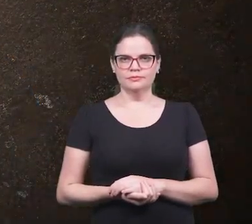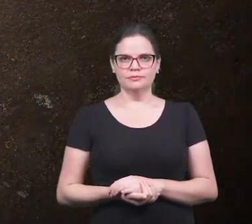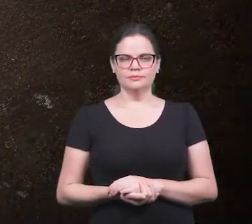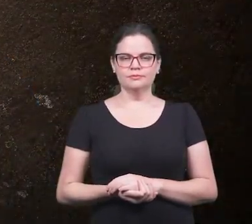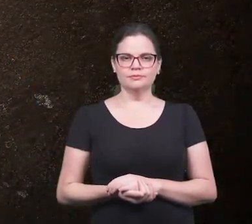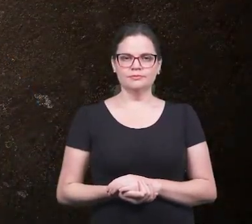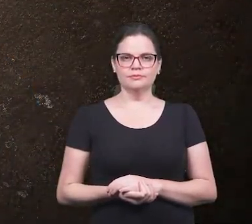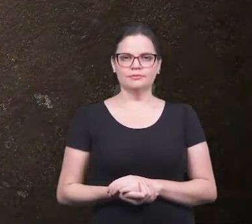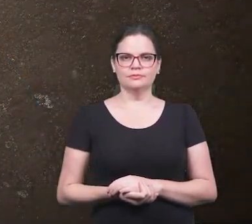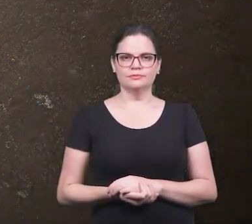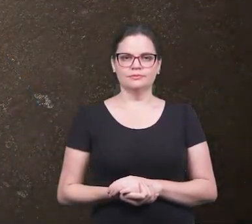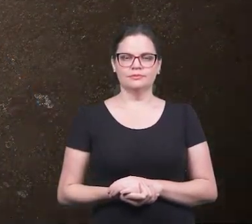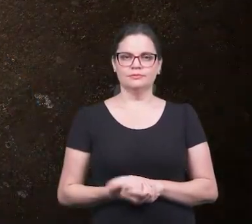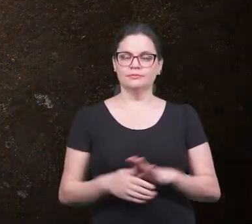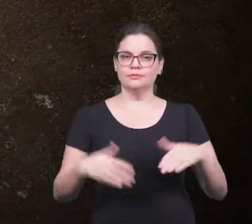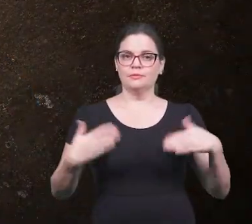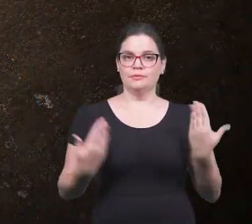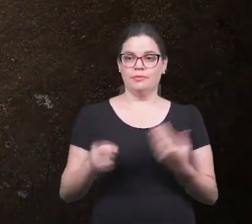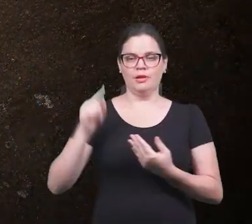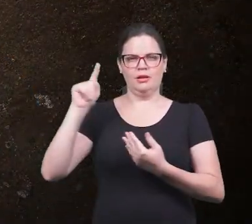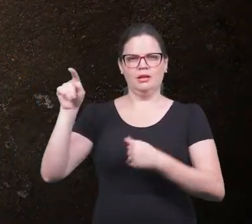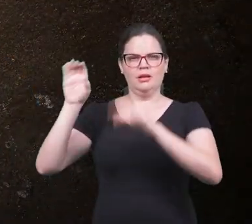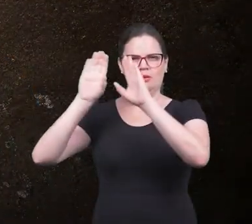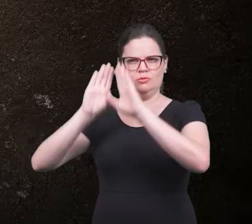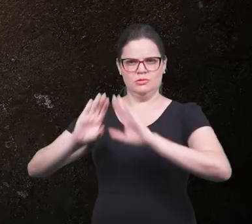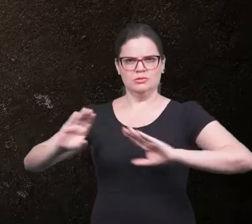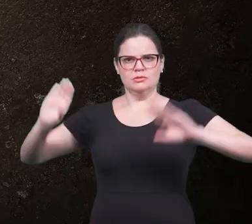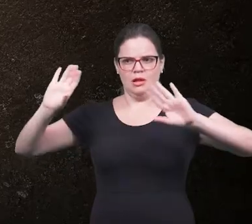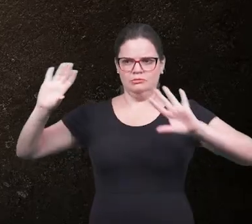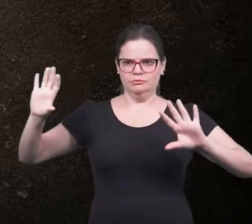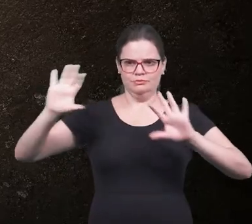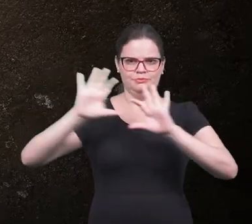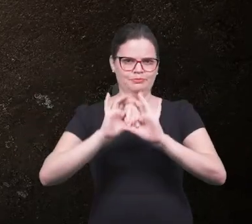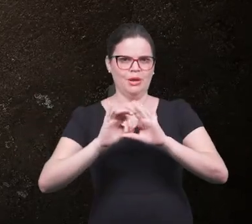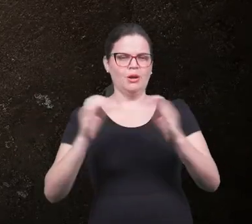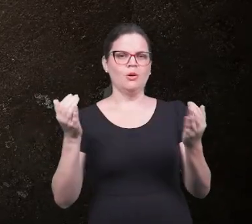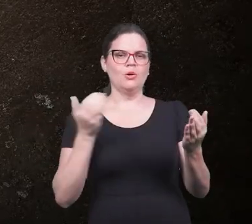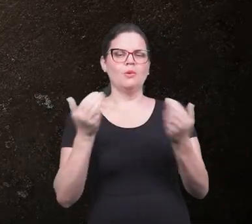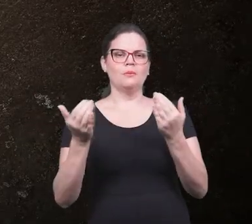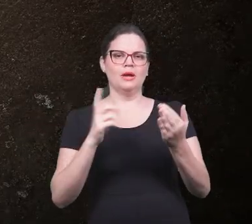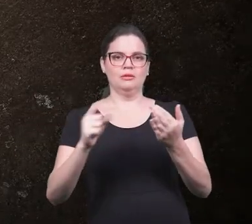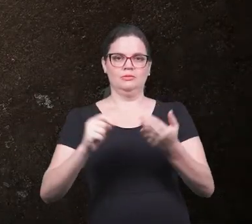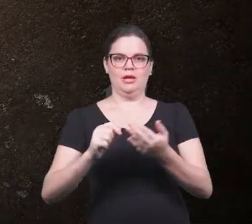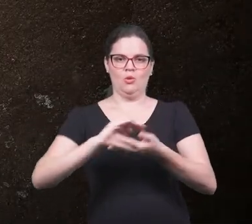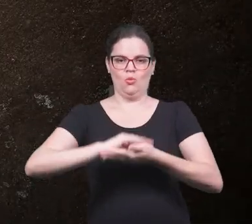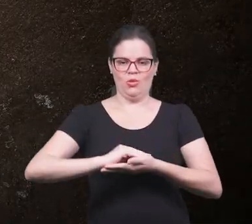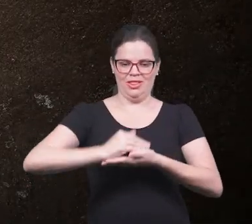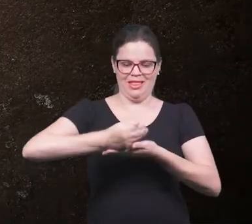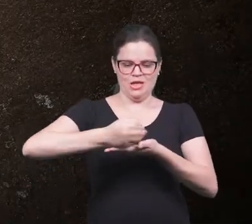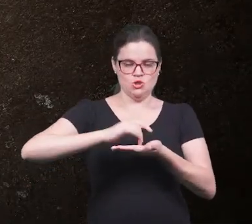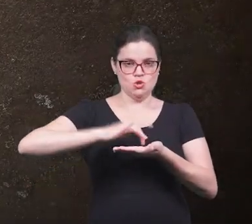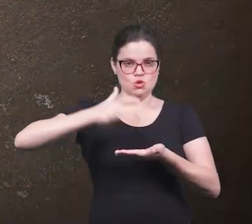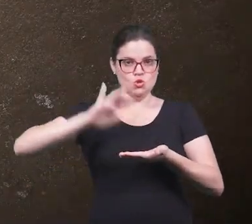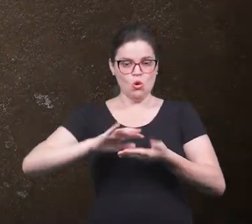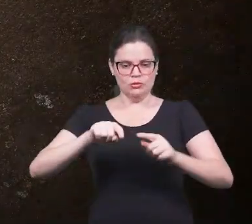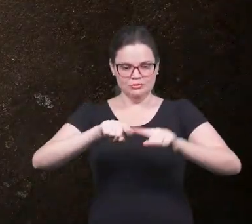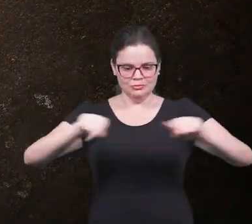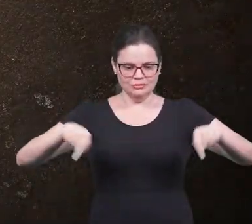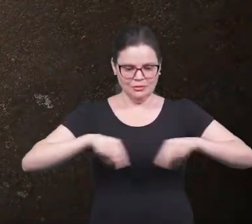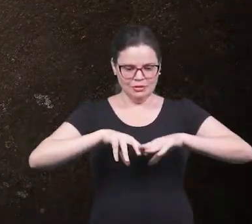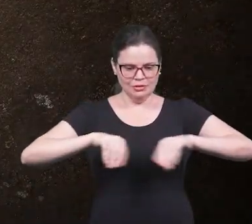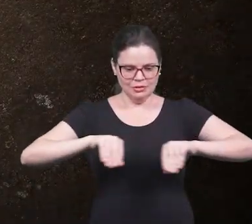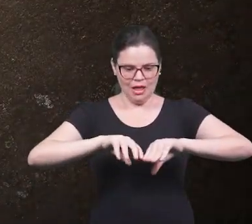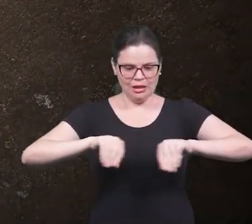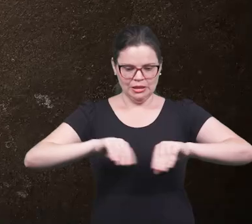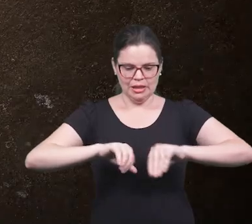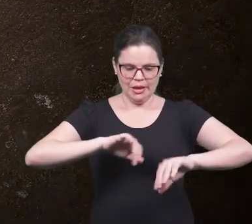Também o reino dos céus é semelhante a um tesouro escondido num campo, que um homem achou e escondeu, e pelo